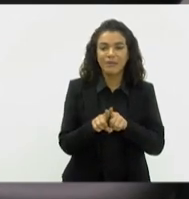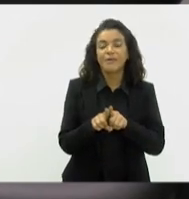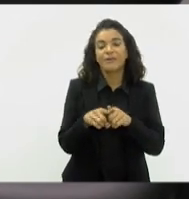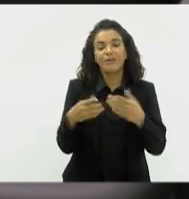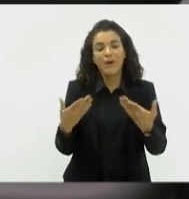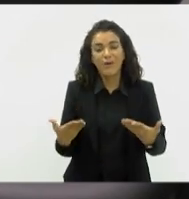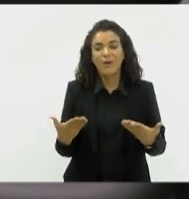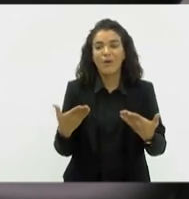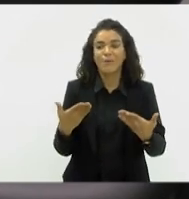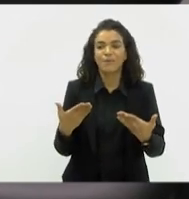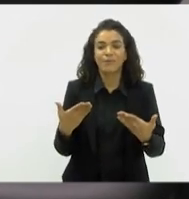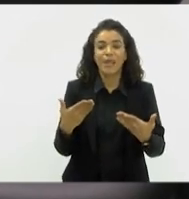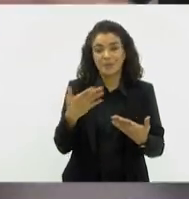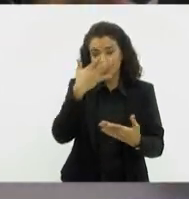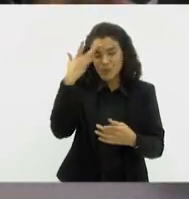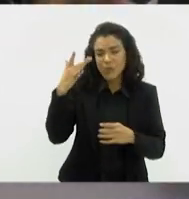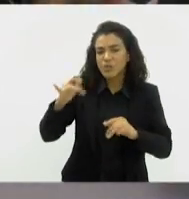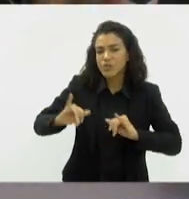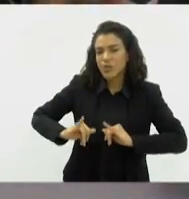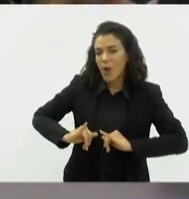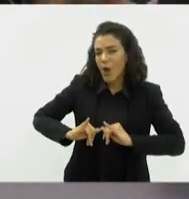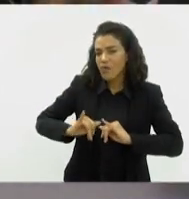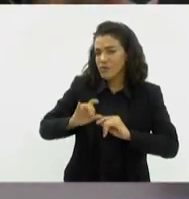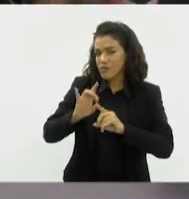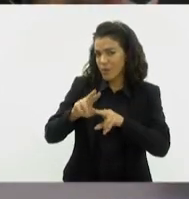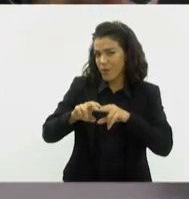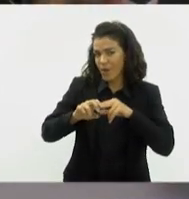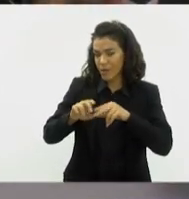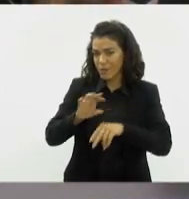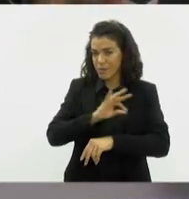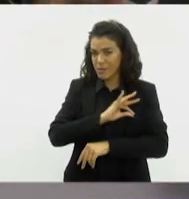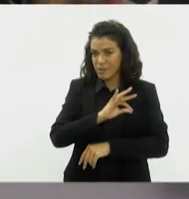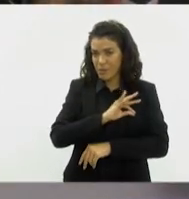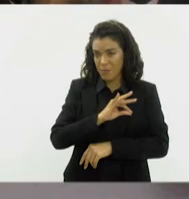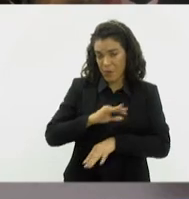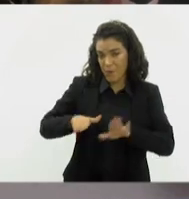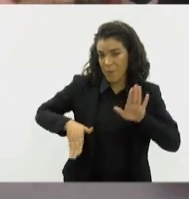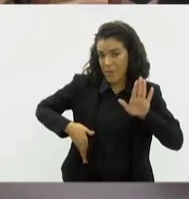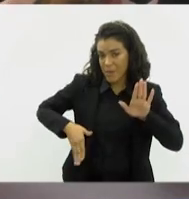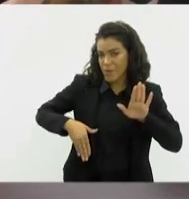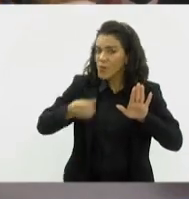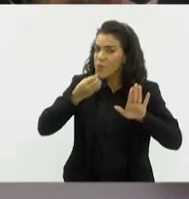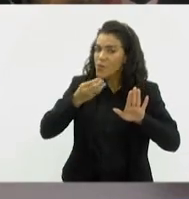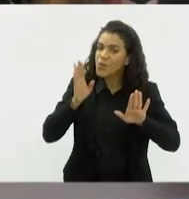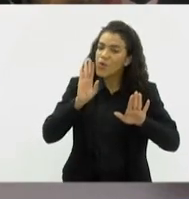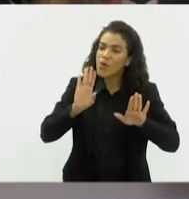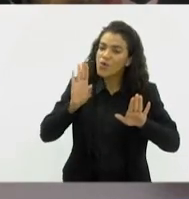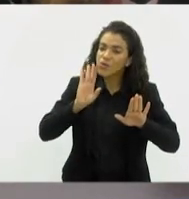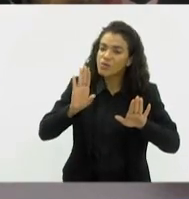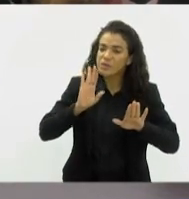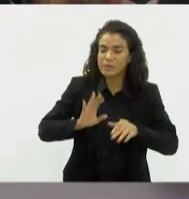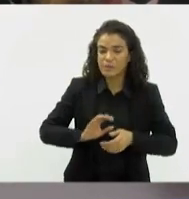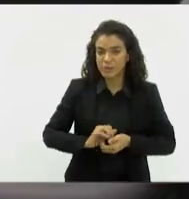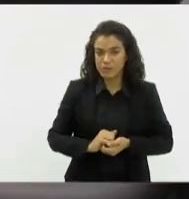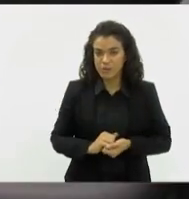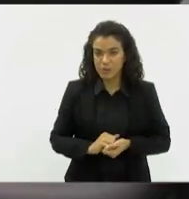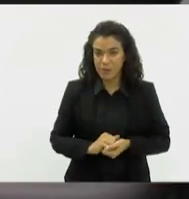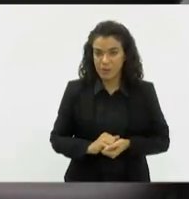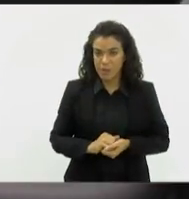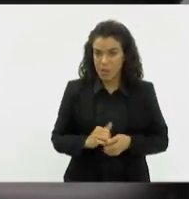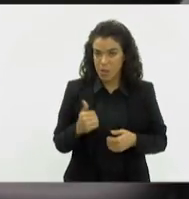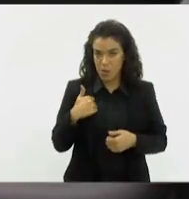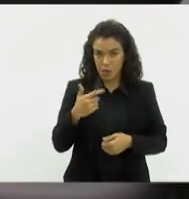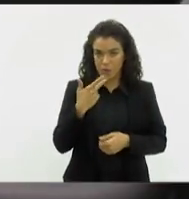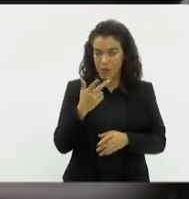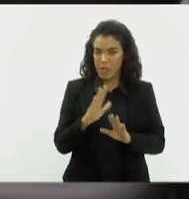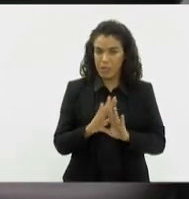gente, resumindo, elas só sofrem por parte dos policiais. Não, porque os bandidos são bonzinhos. Eles não fazem nada com as pessoas lá da favela. Eu não fiz nada, eu não disse